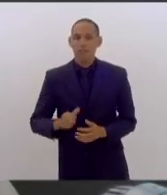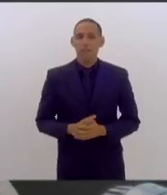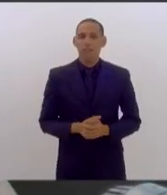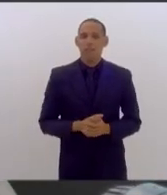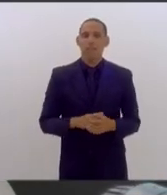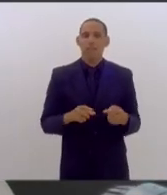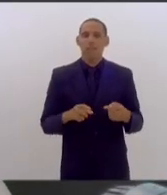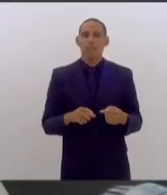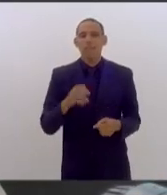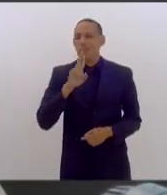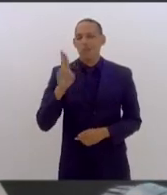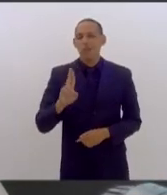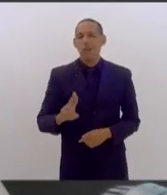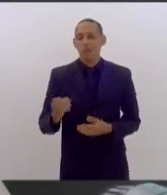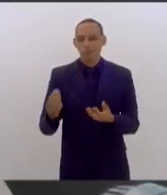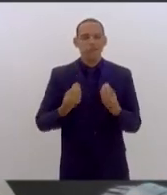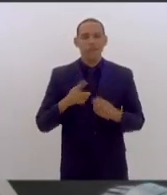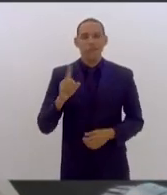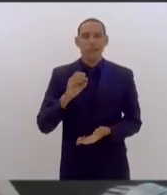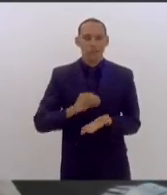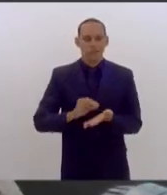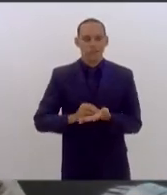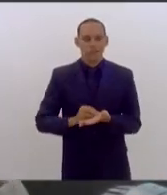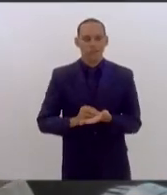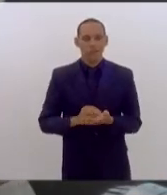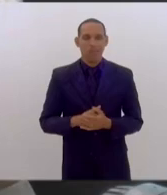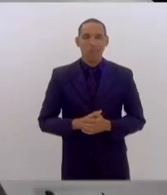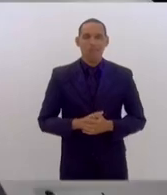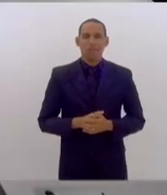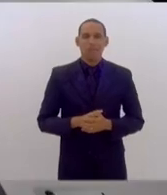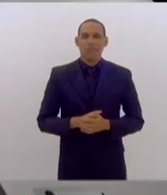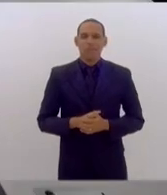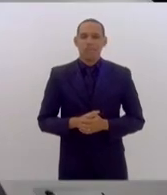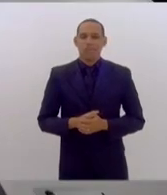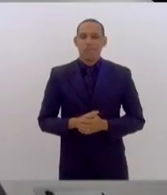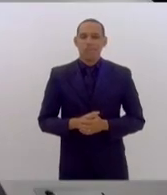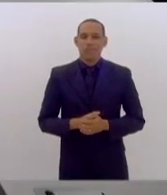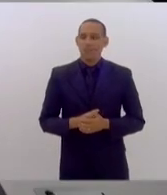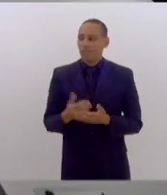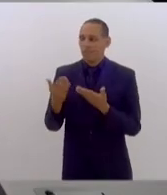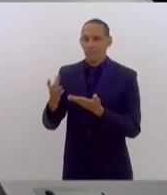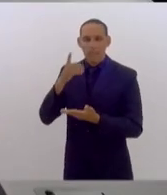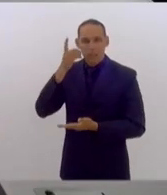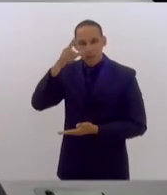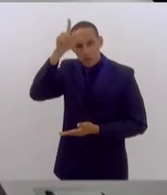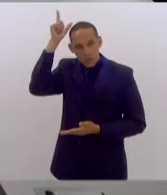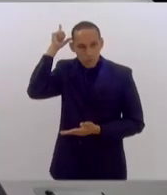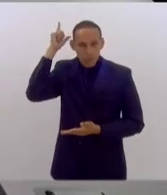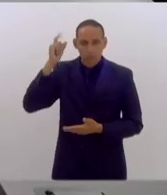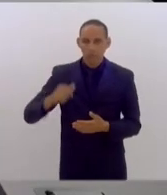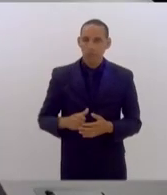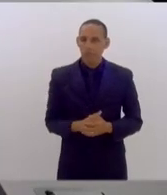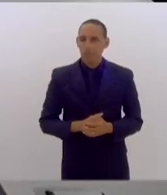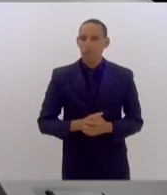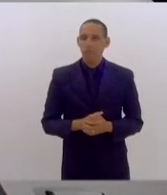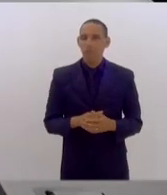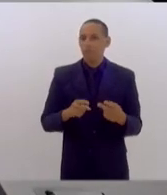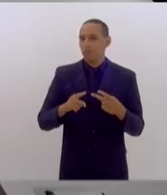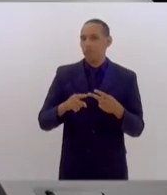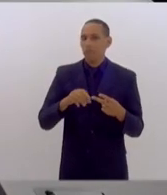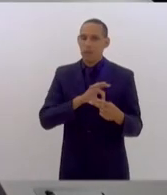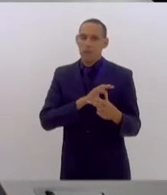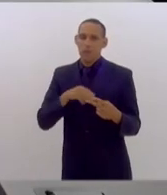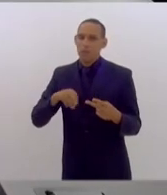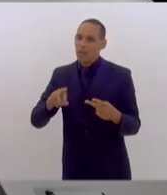e eu não sei os nomes dos filhos não me passa os nomes eu vou passar a palavra deputados Paulo foi deputada